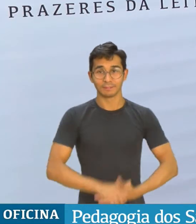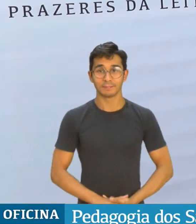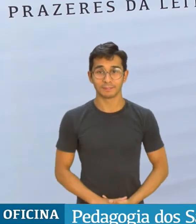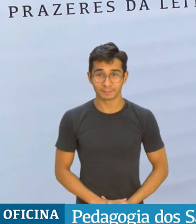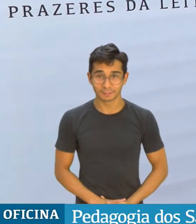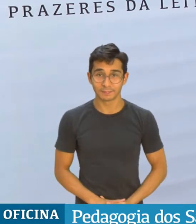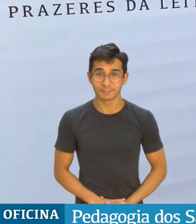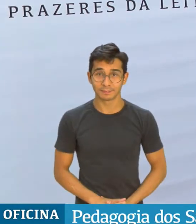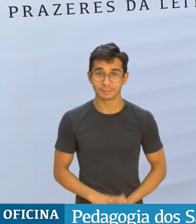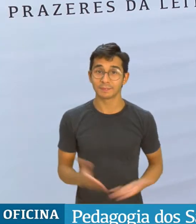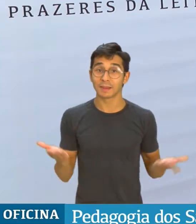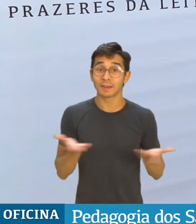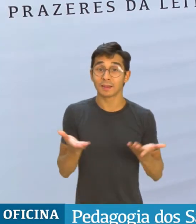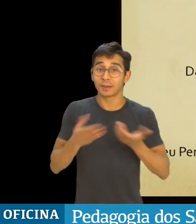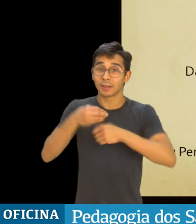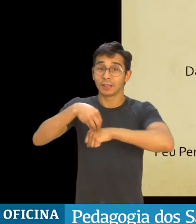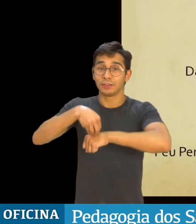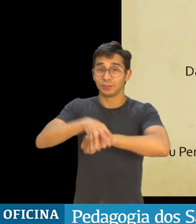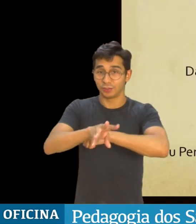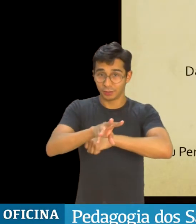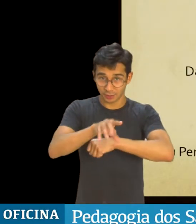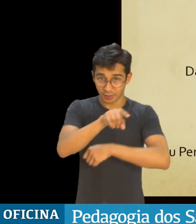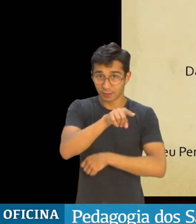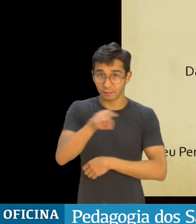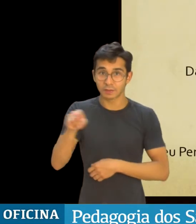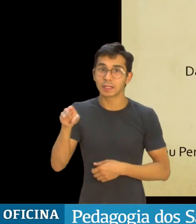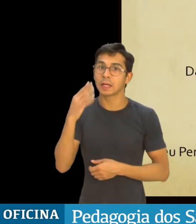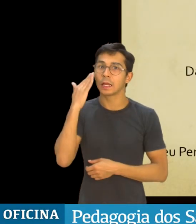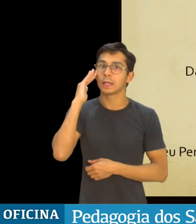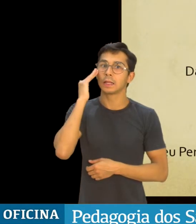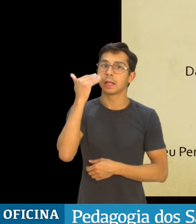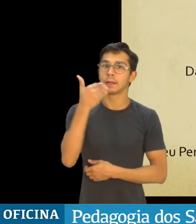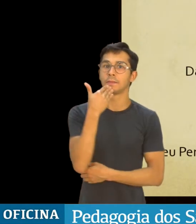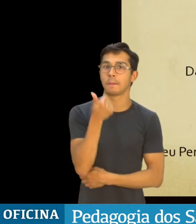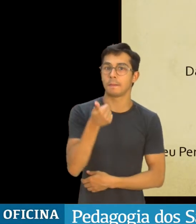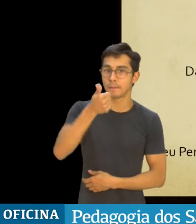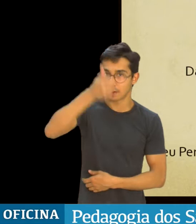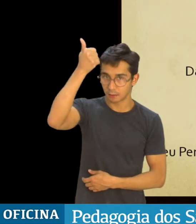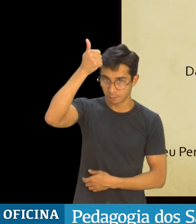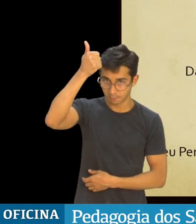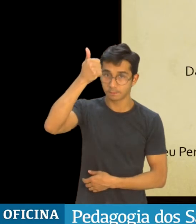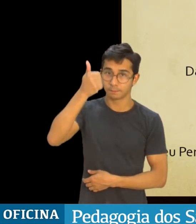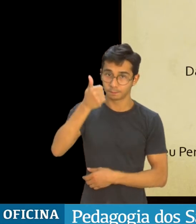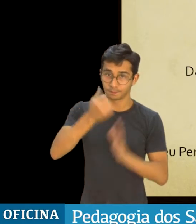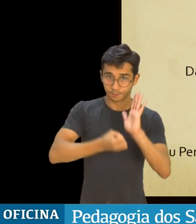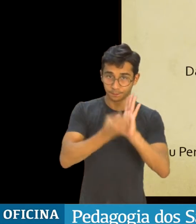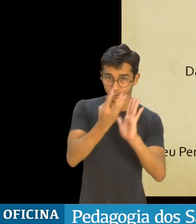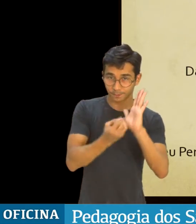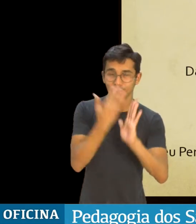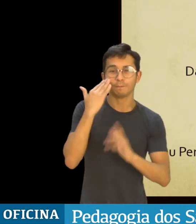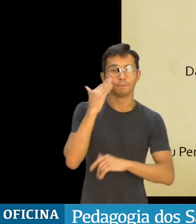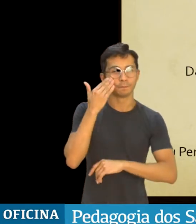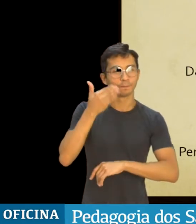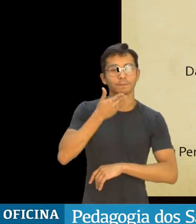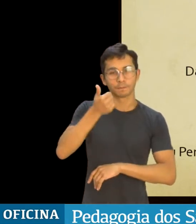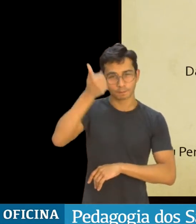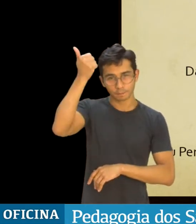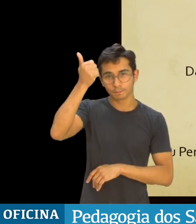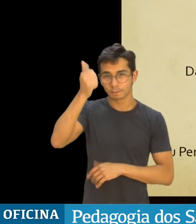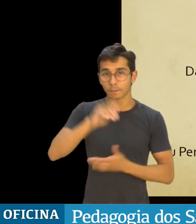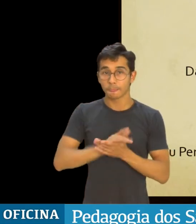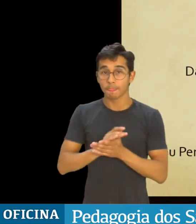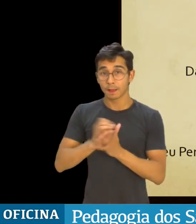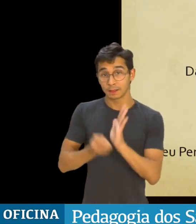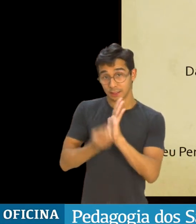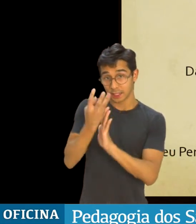Vou deixar como dica para vocês se aprofundarem um pouco para entender esse cenário dos saraus, aí, do Saraus